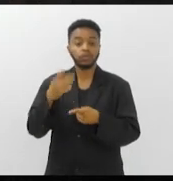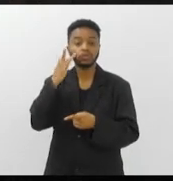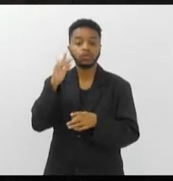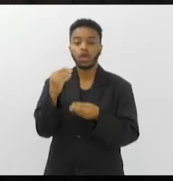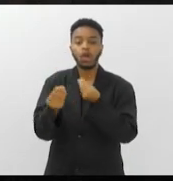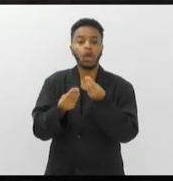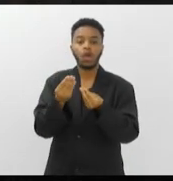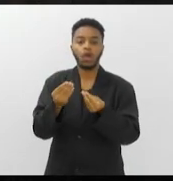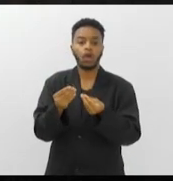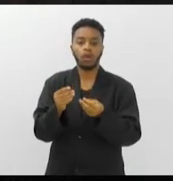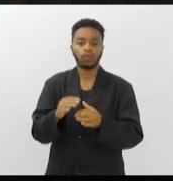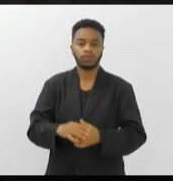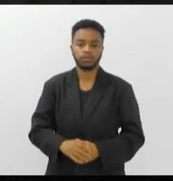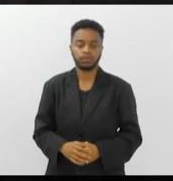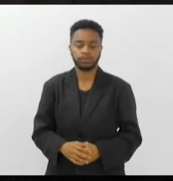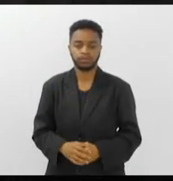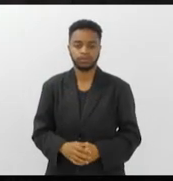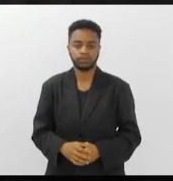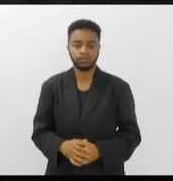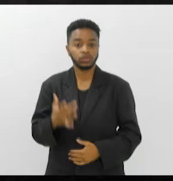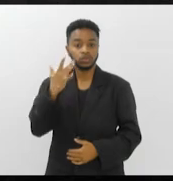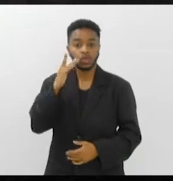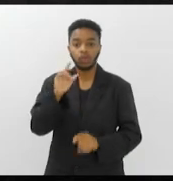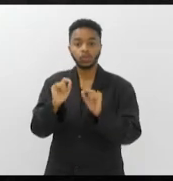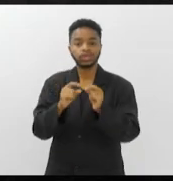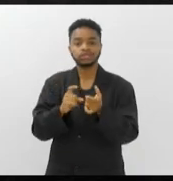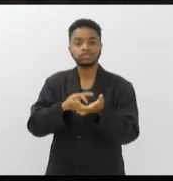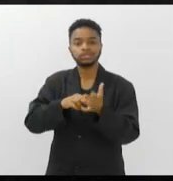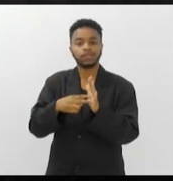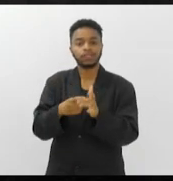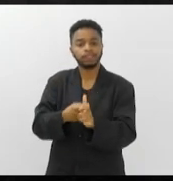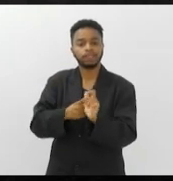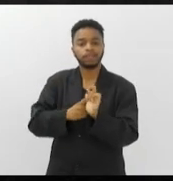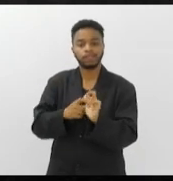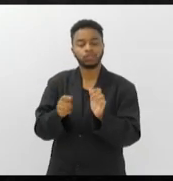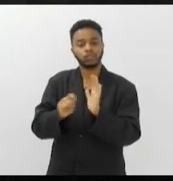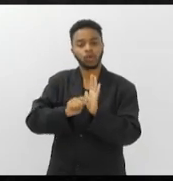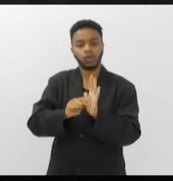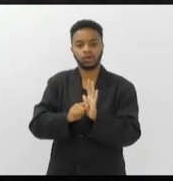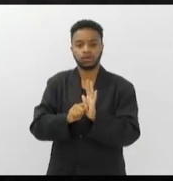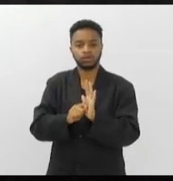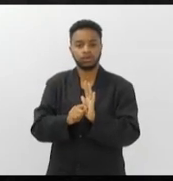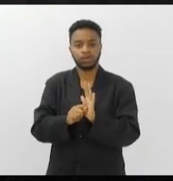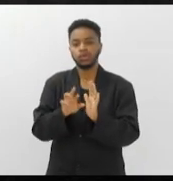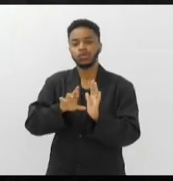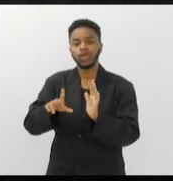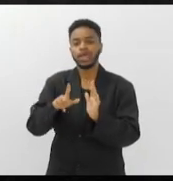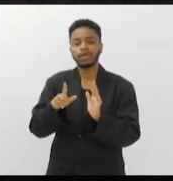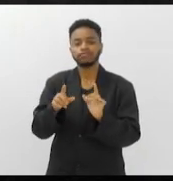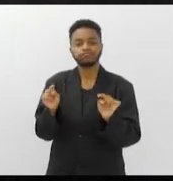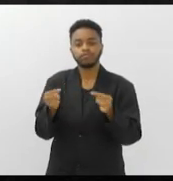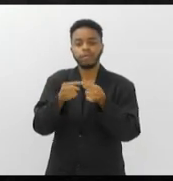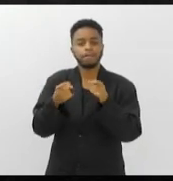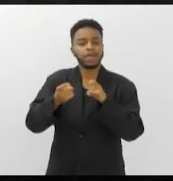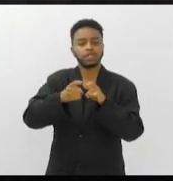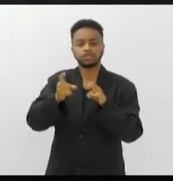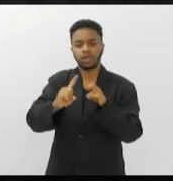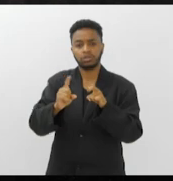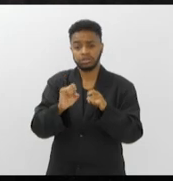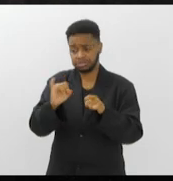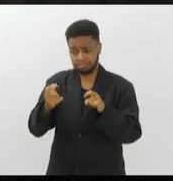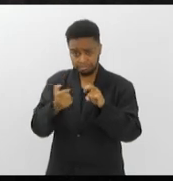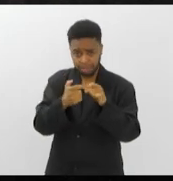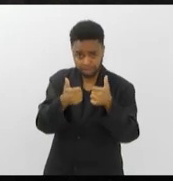isso. Não sabe o que é dependência da droga. Não vem com essa história de medicinal, não. Se for para medicina,